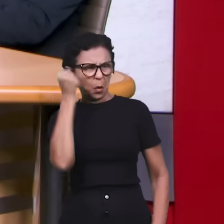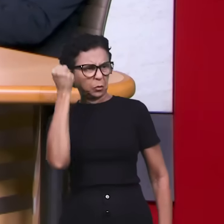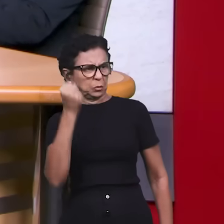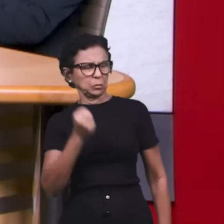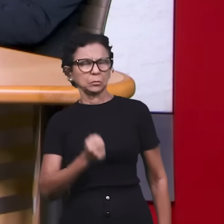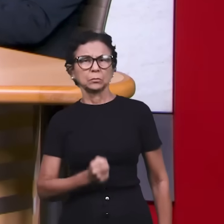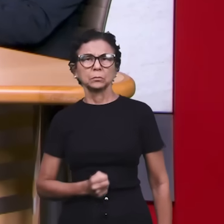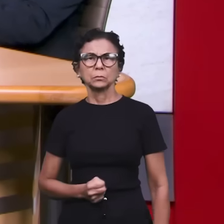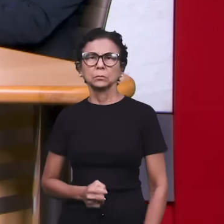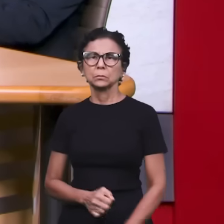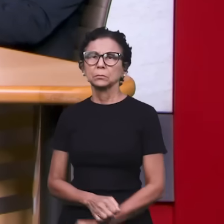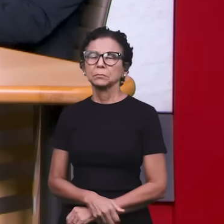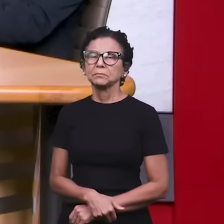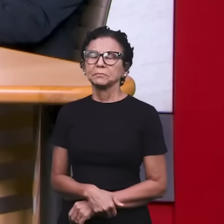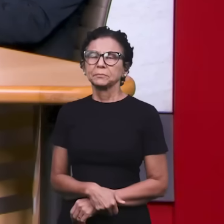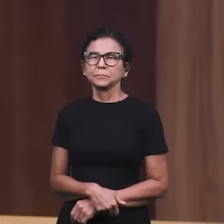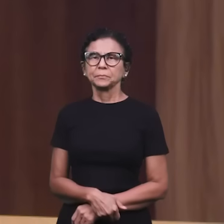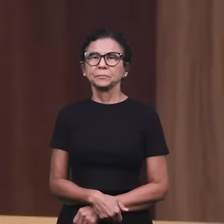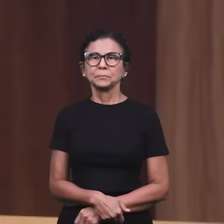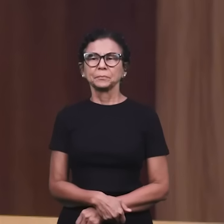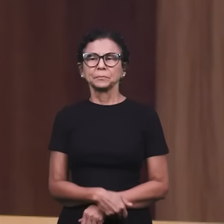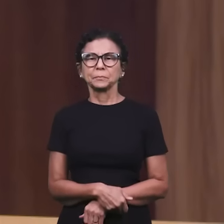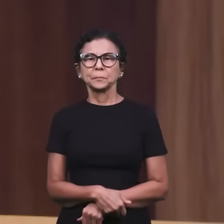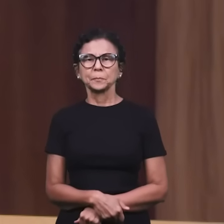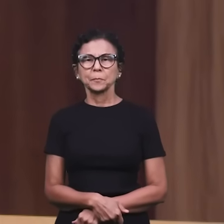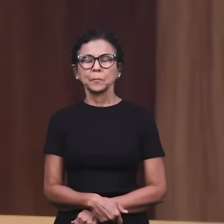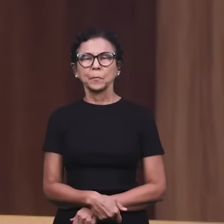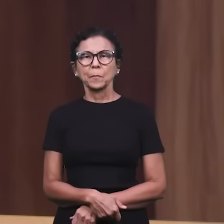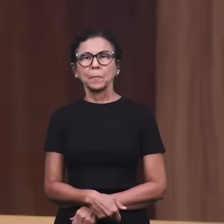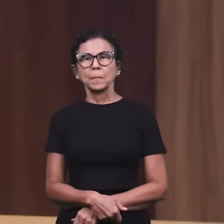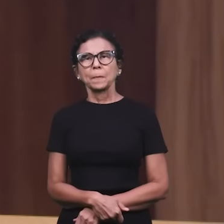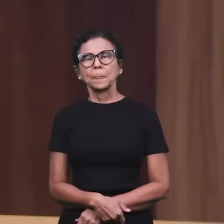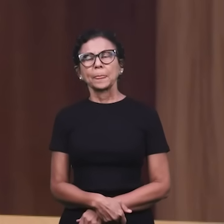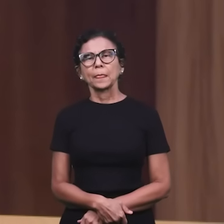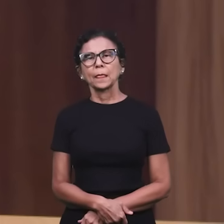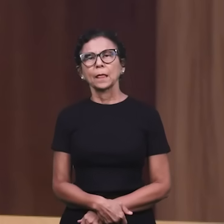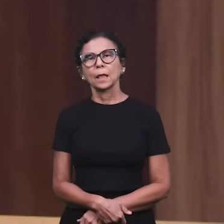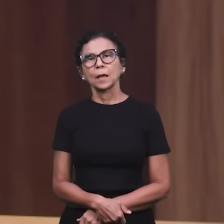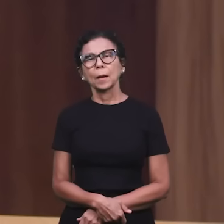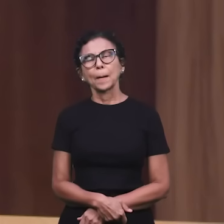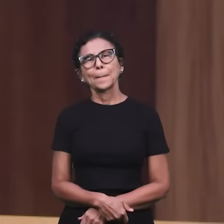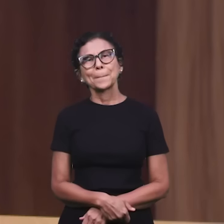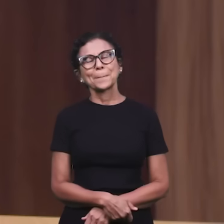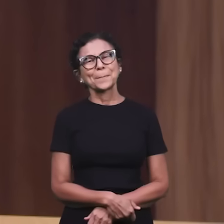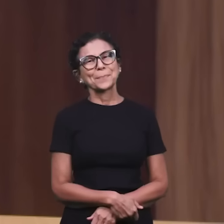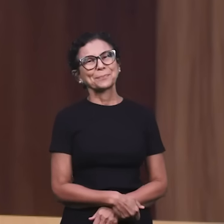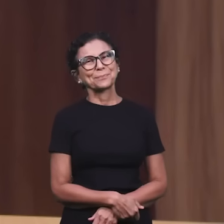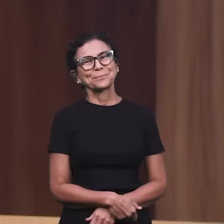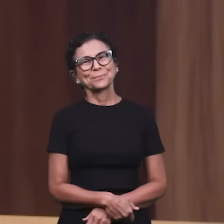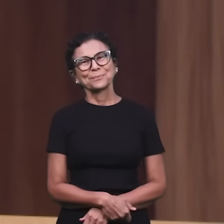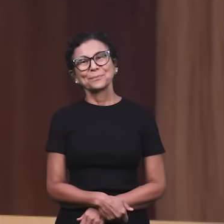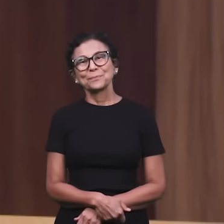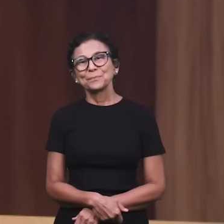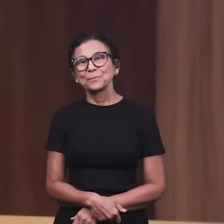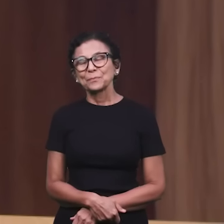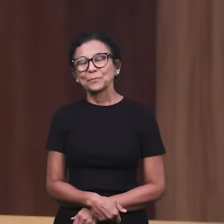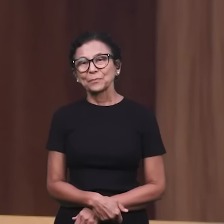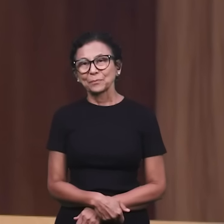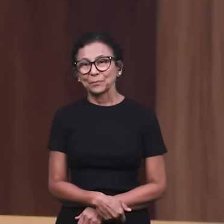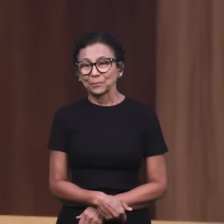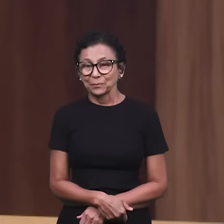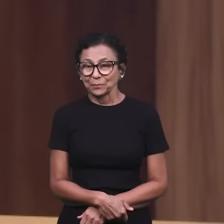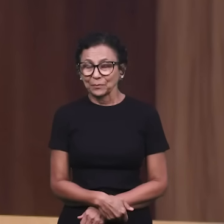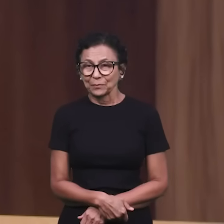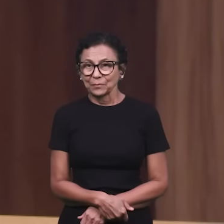palavra. Muito bom. Nós podíamos sentar, apresentar aqui e tratar, conversar um pouco sobre que a ira não é